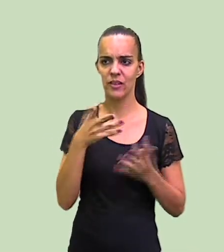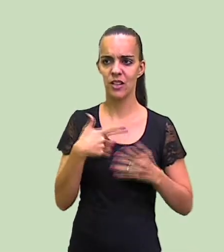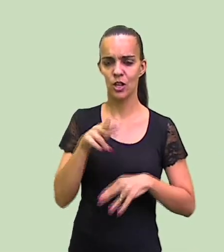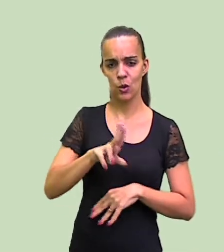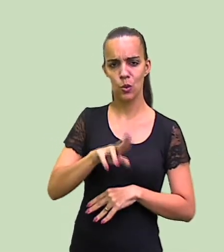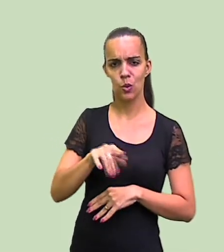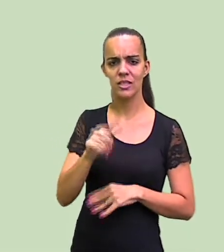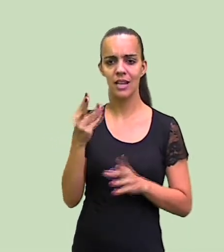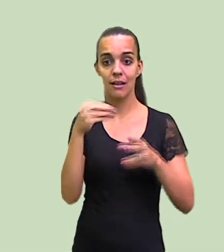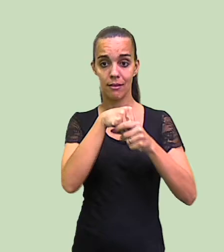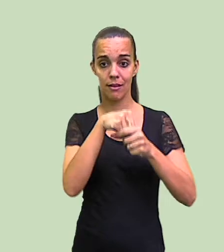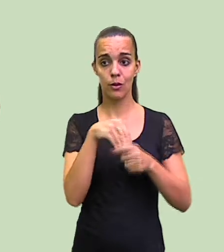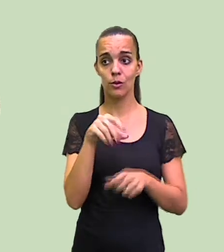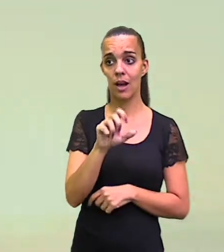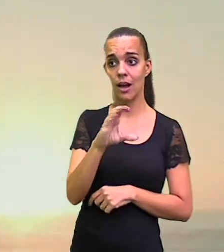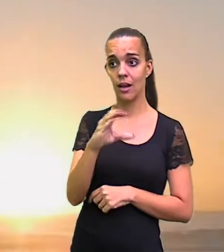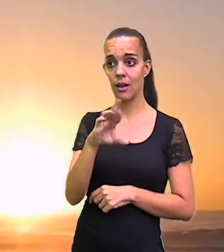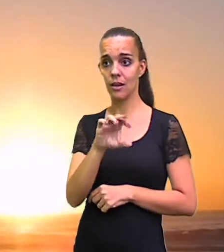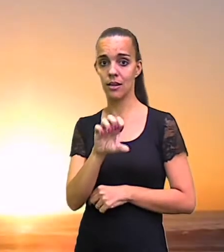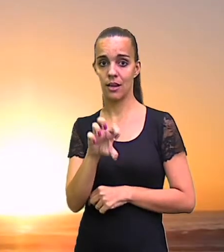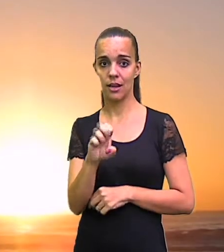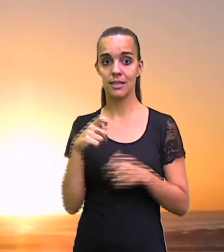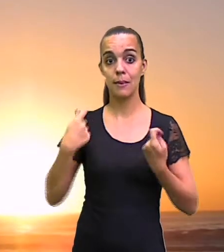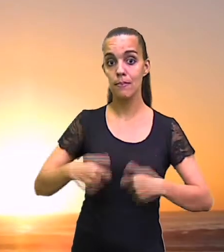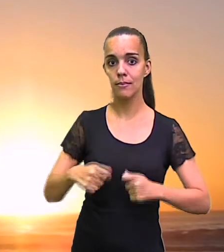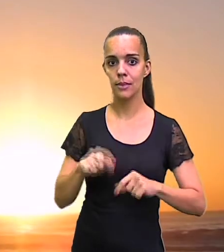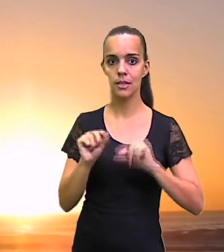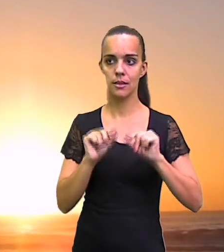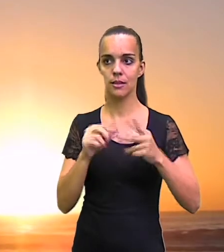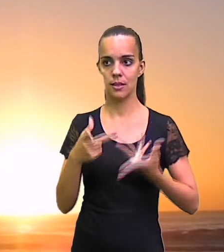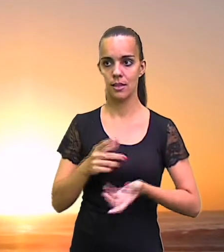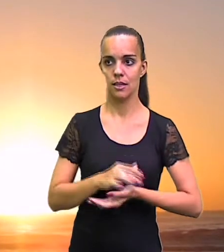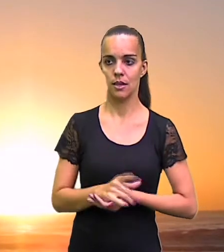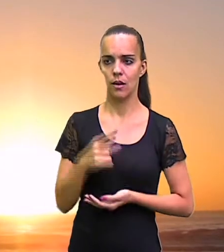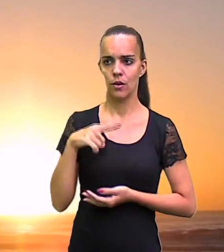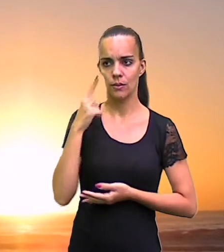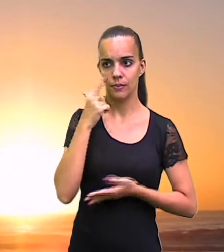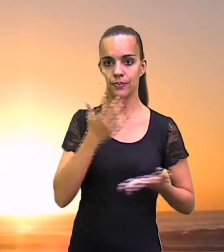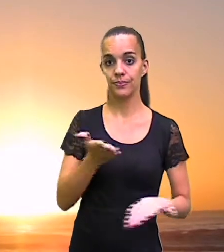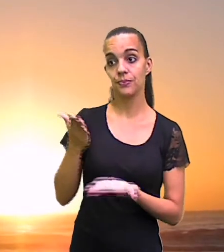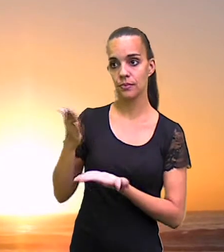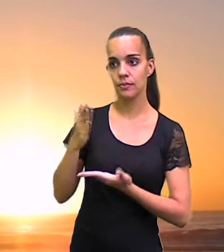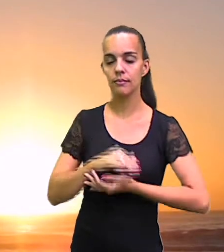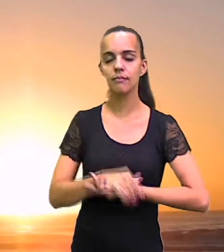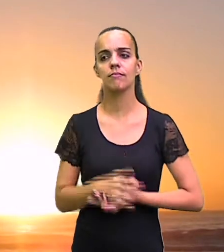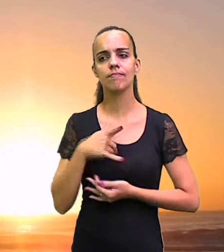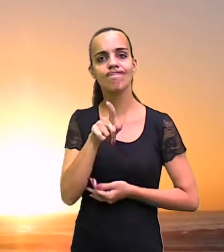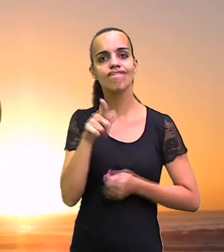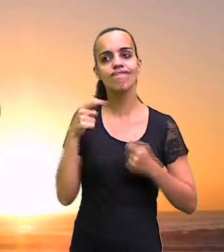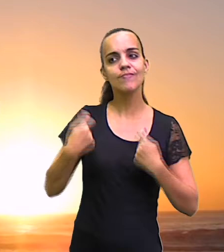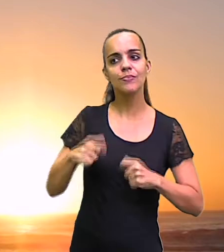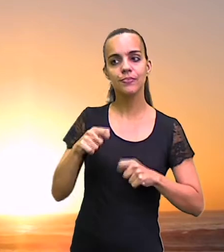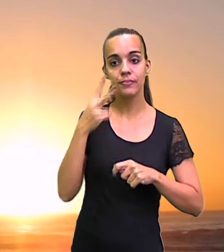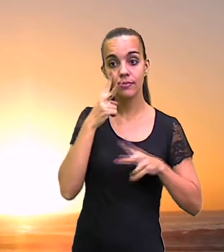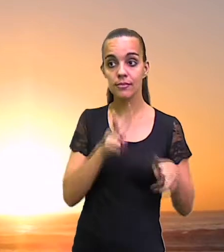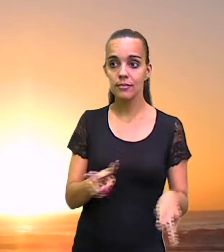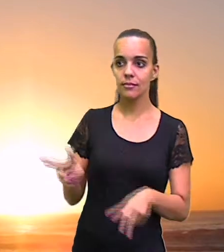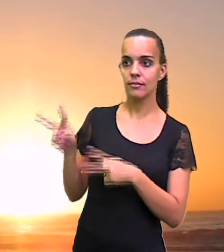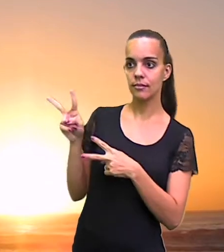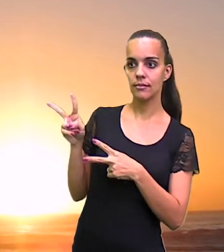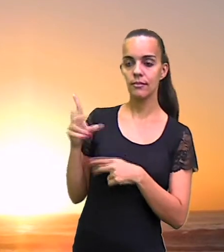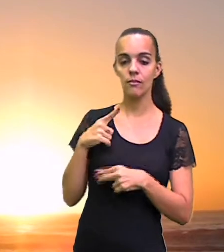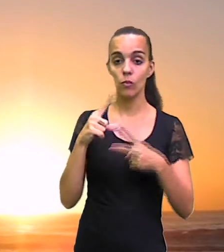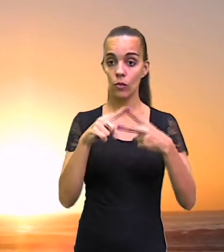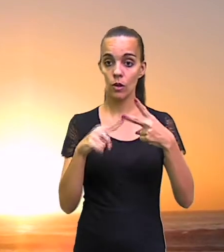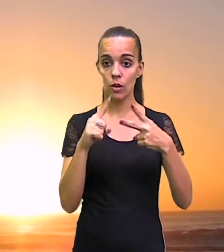infalíveis da crase. Então, crase é como atravessar a rua. Você precisa olhar para os